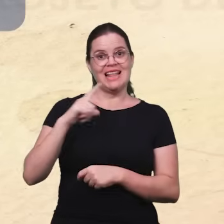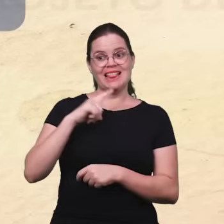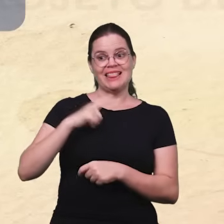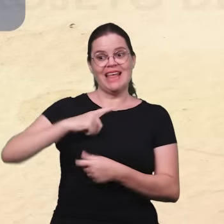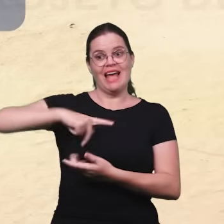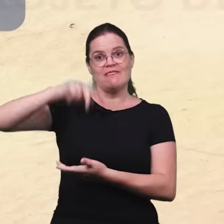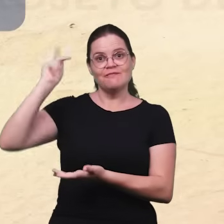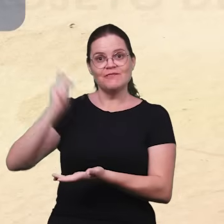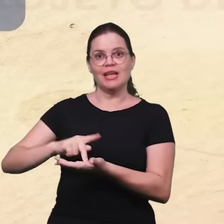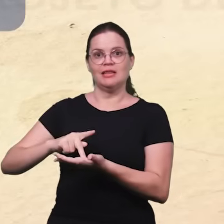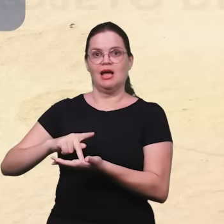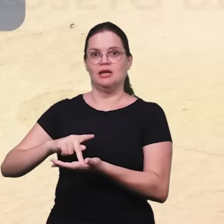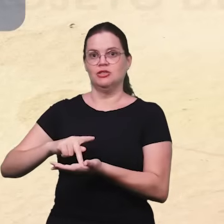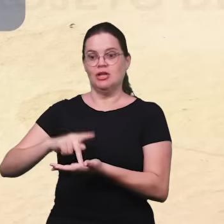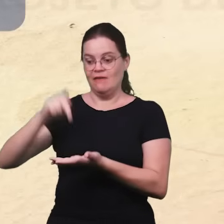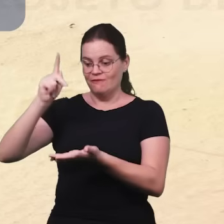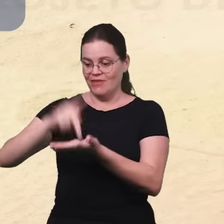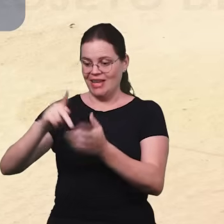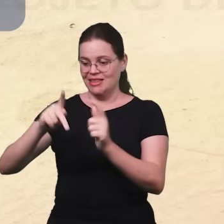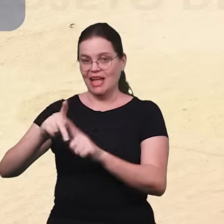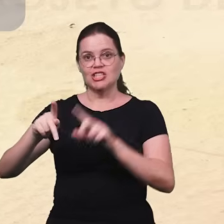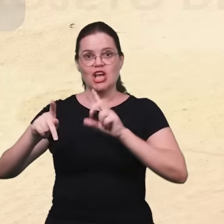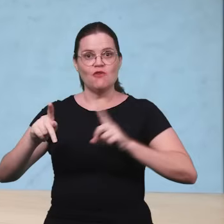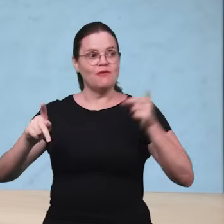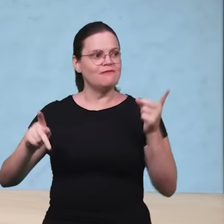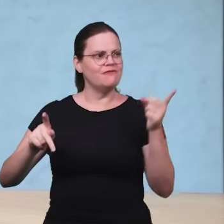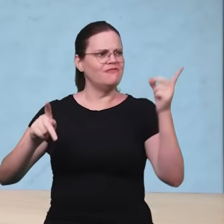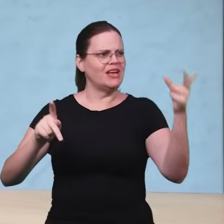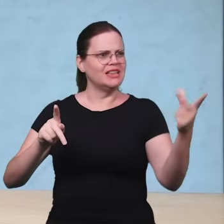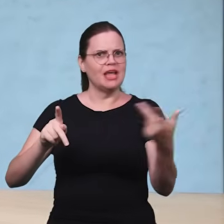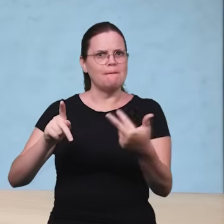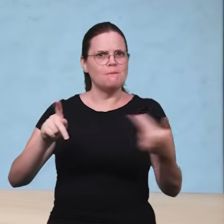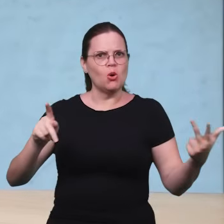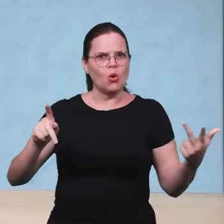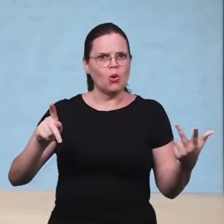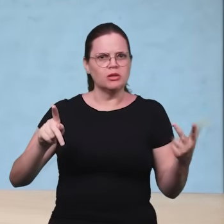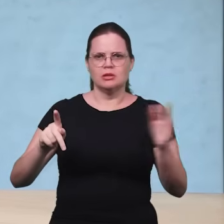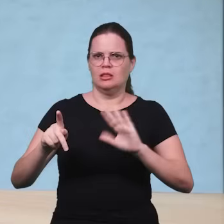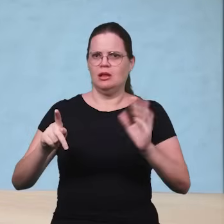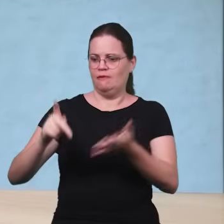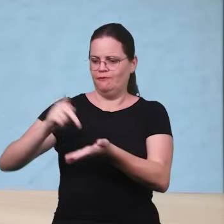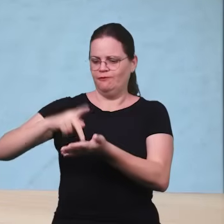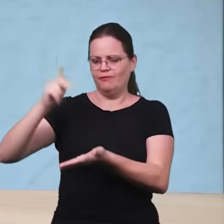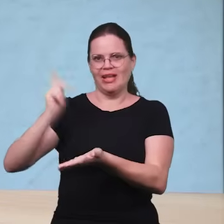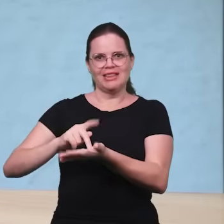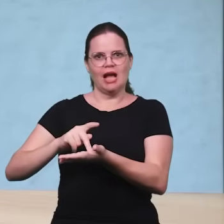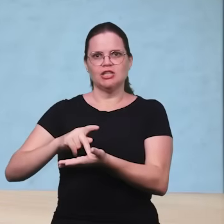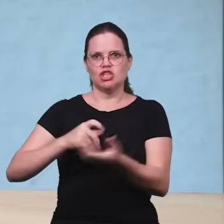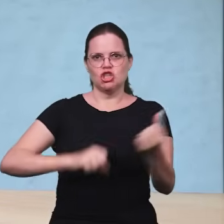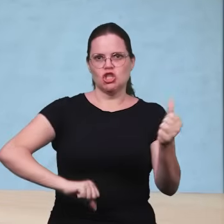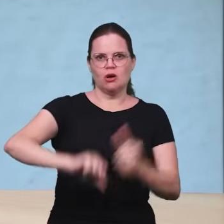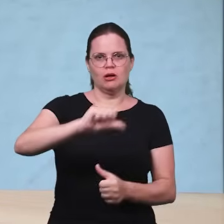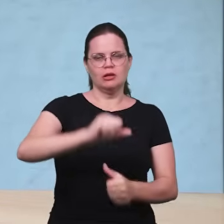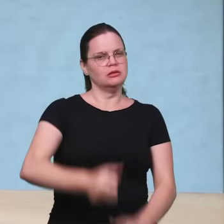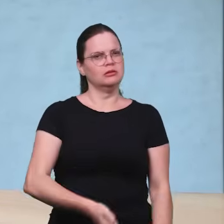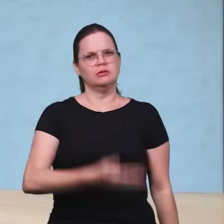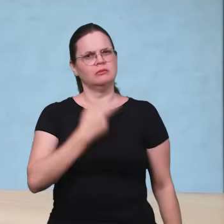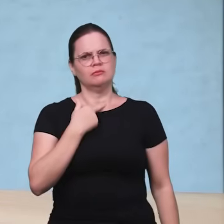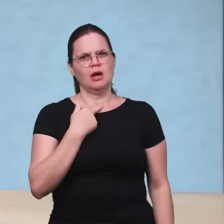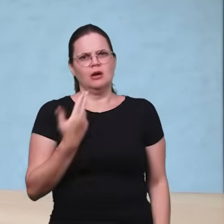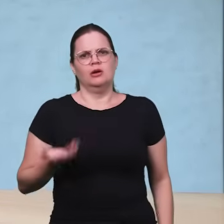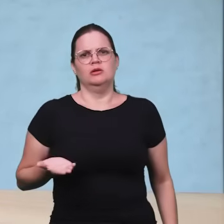e não venda por preço algum. Ou seja, a verdade na nossa vida é algo inegociável, bom, rapaz.